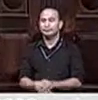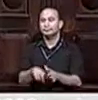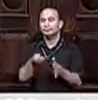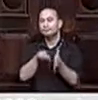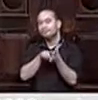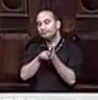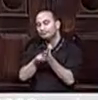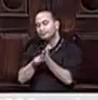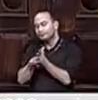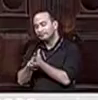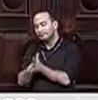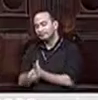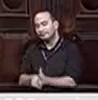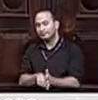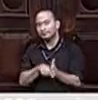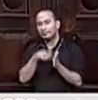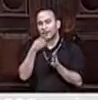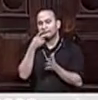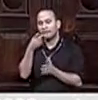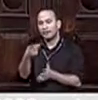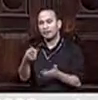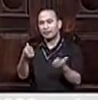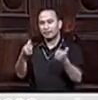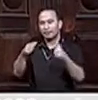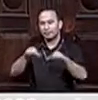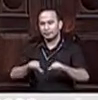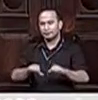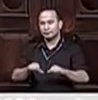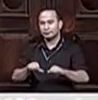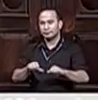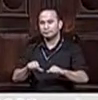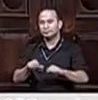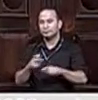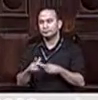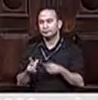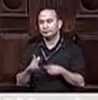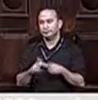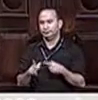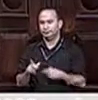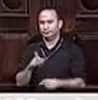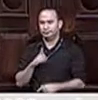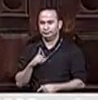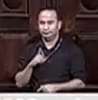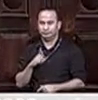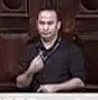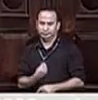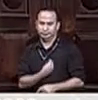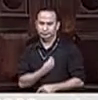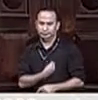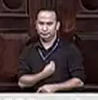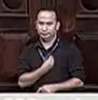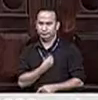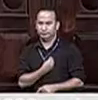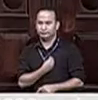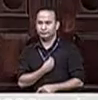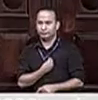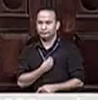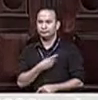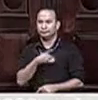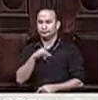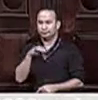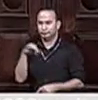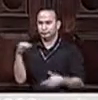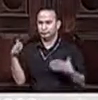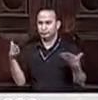analisar a crise institucional que vivemos nesse dia